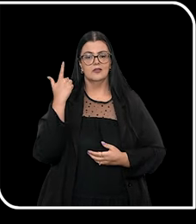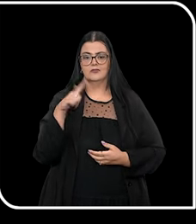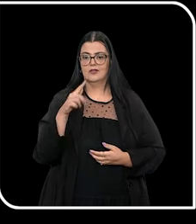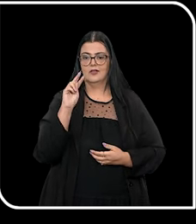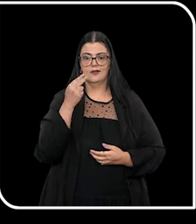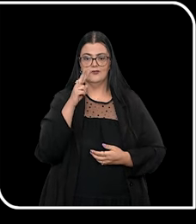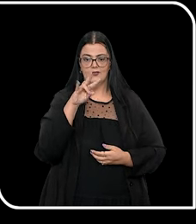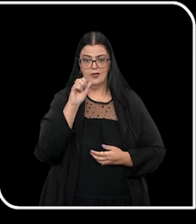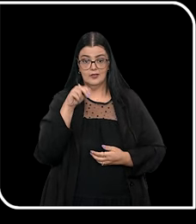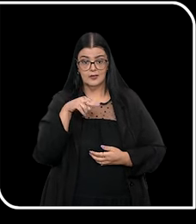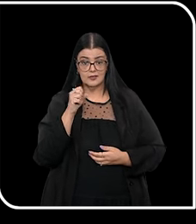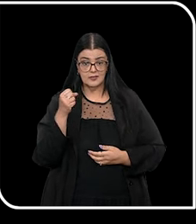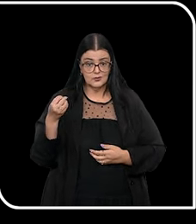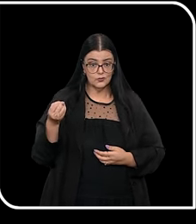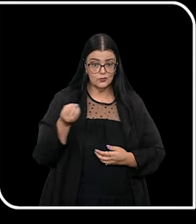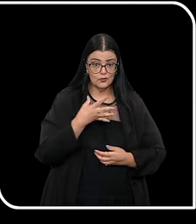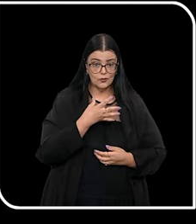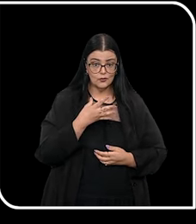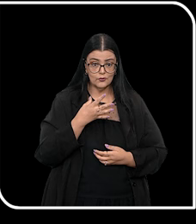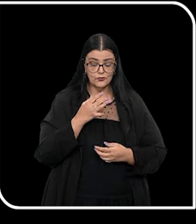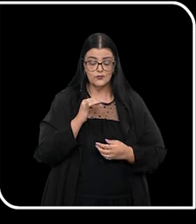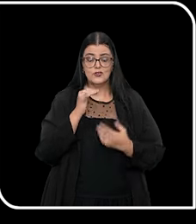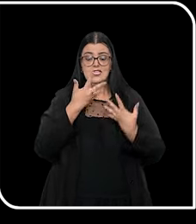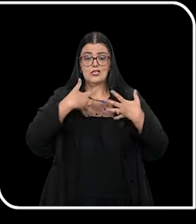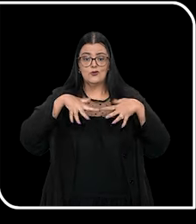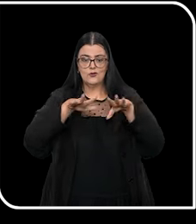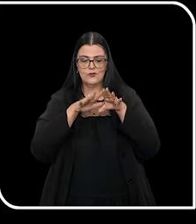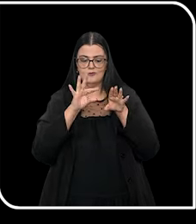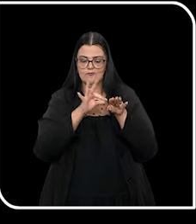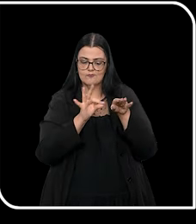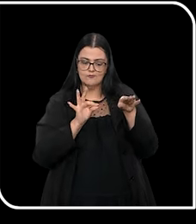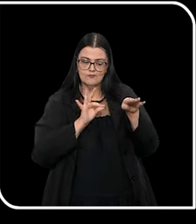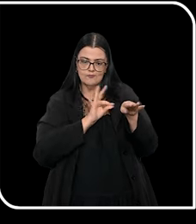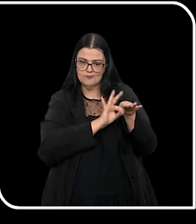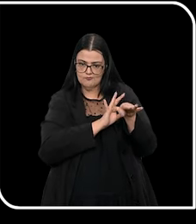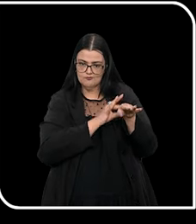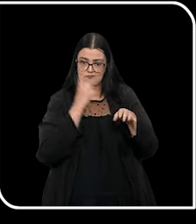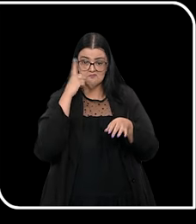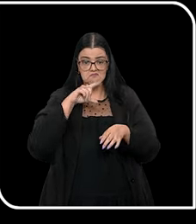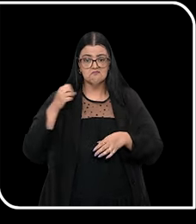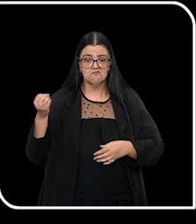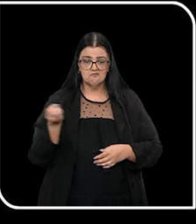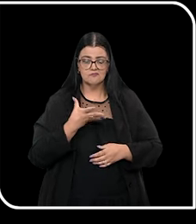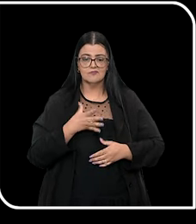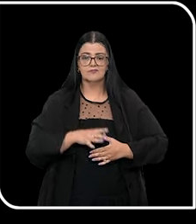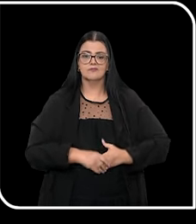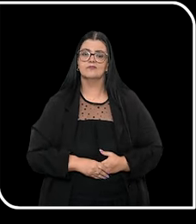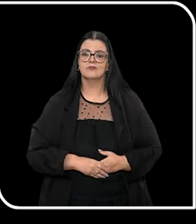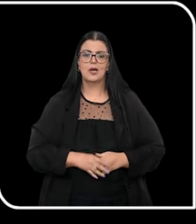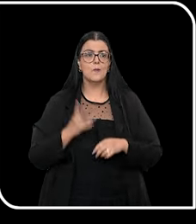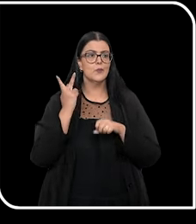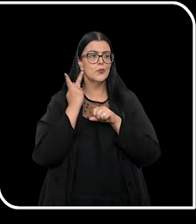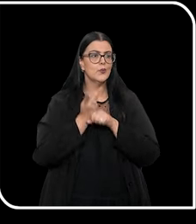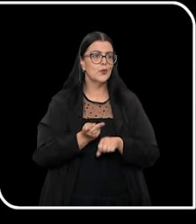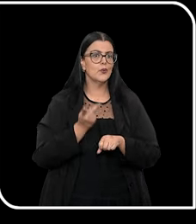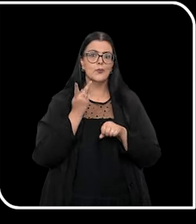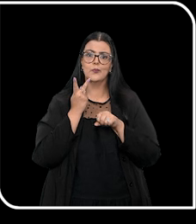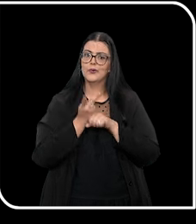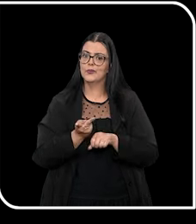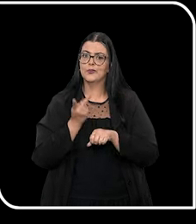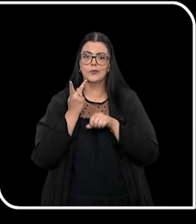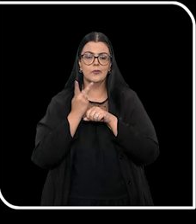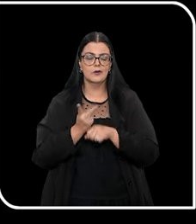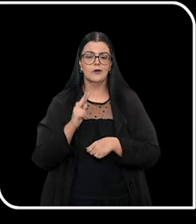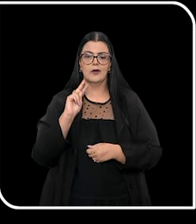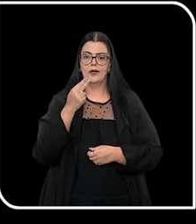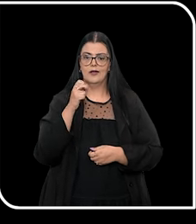havaianas fizeram uma havaiana eh inclusiva Colocaram uma tira atrás então assim eu procurei muito por essa